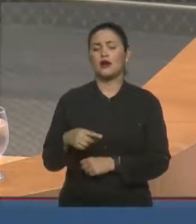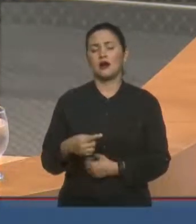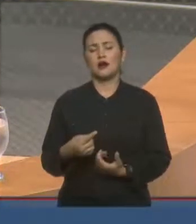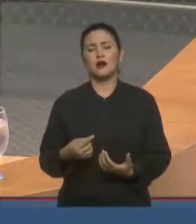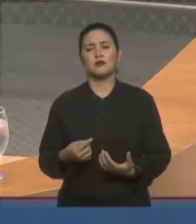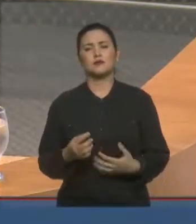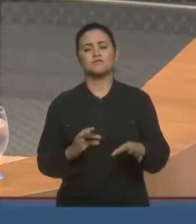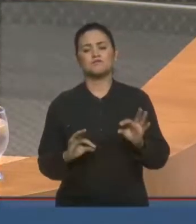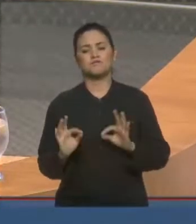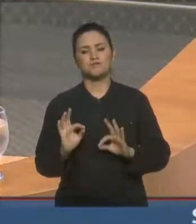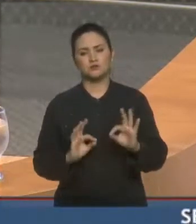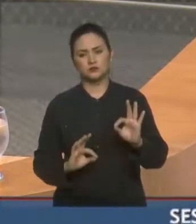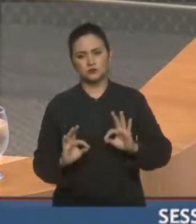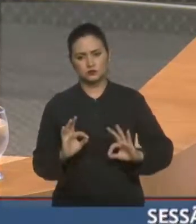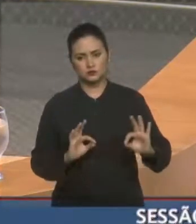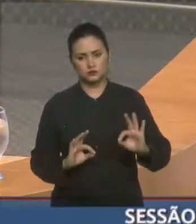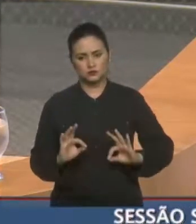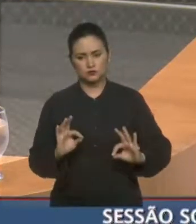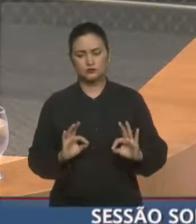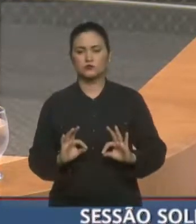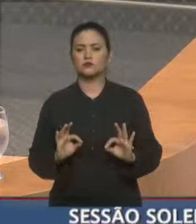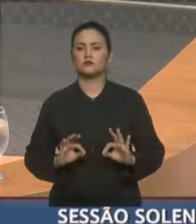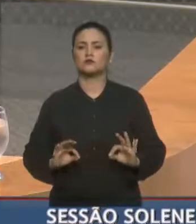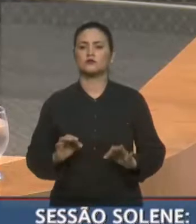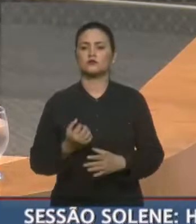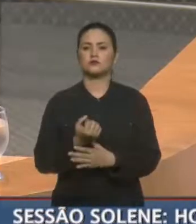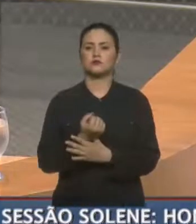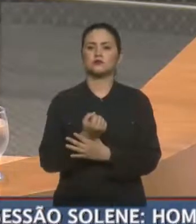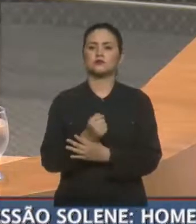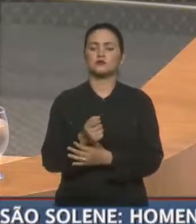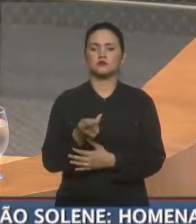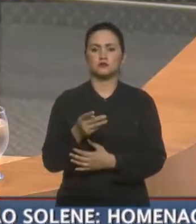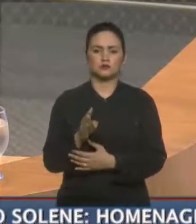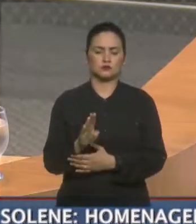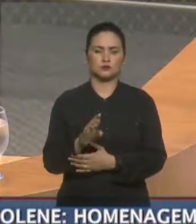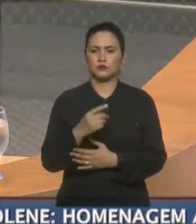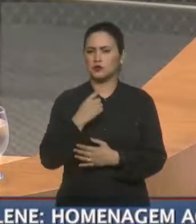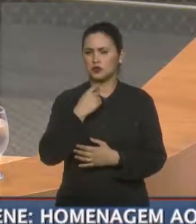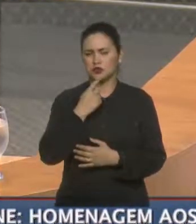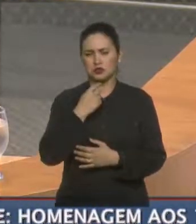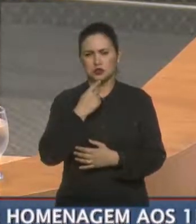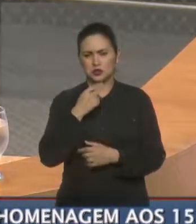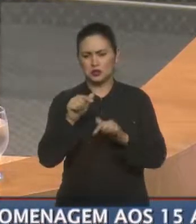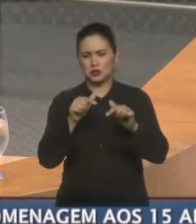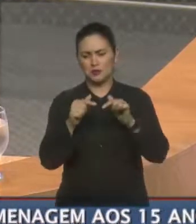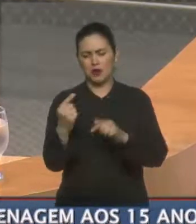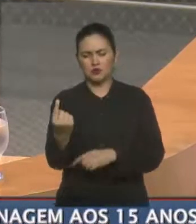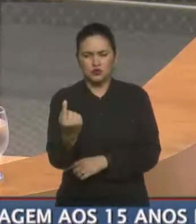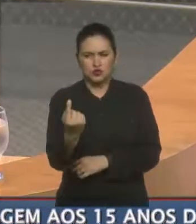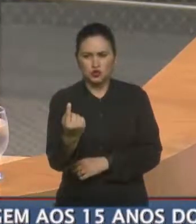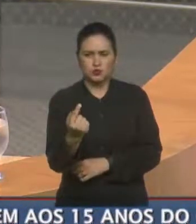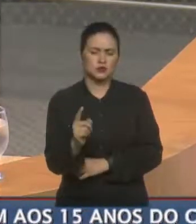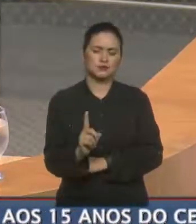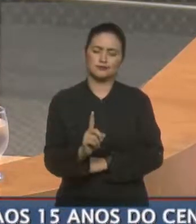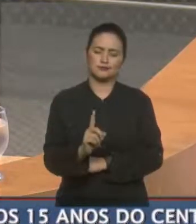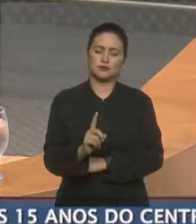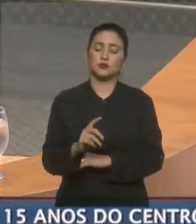ordem dentro do sistema de segurança pública. Ninguém faz nada sozinho, certo? Então, todos nós precisamos